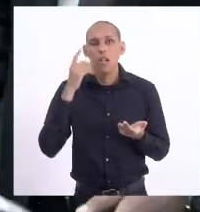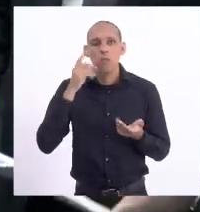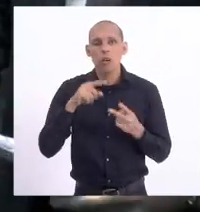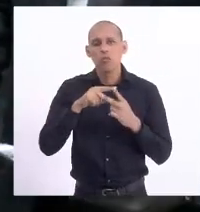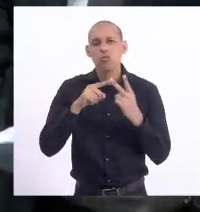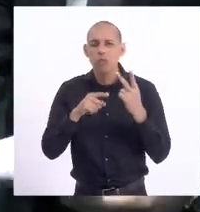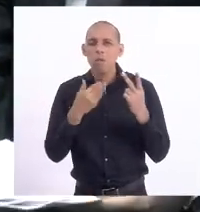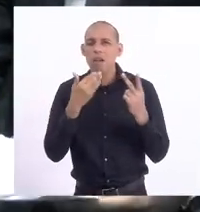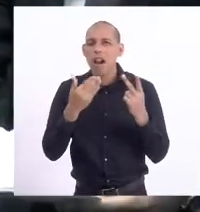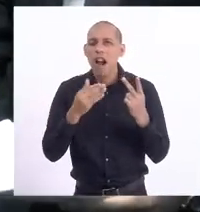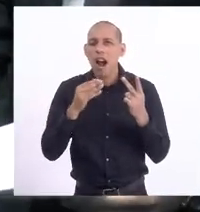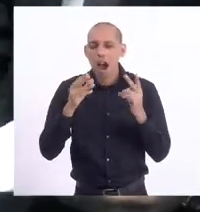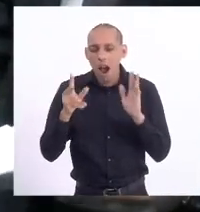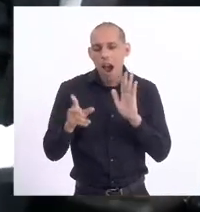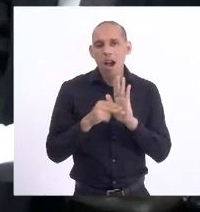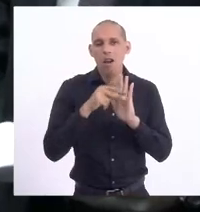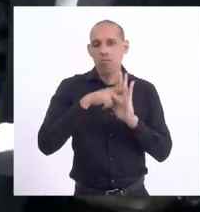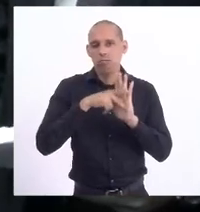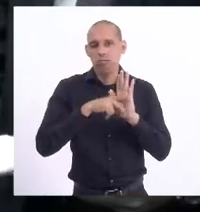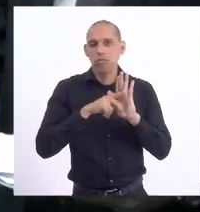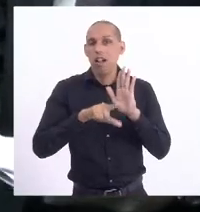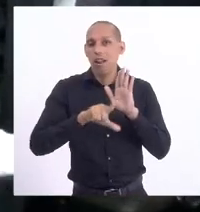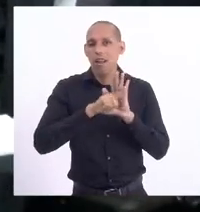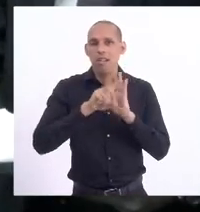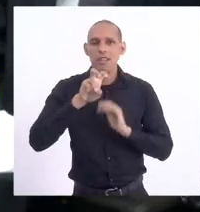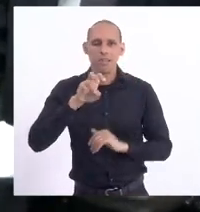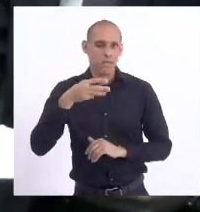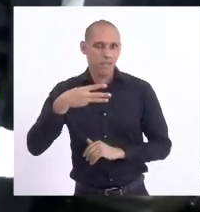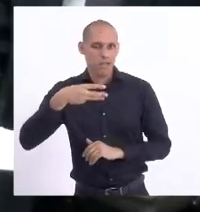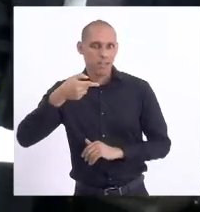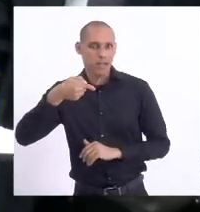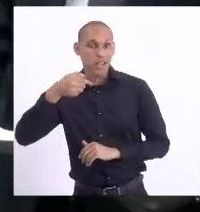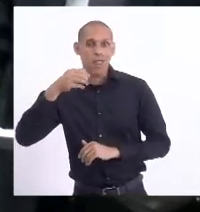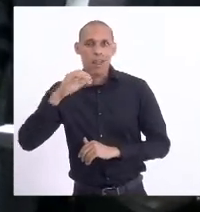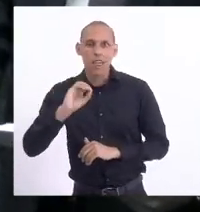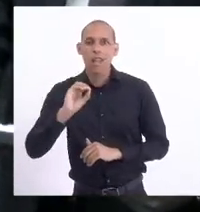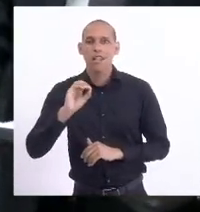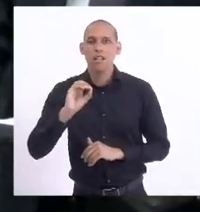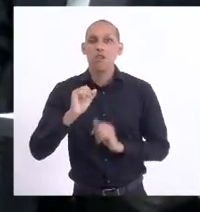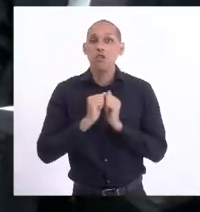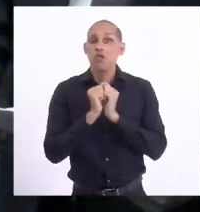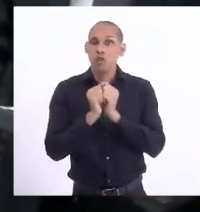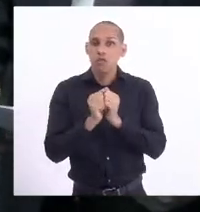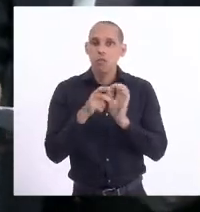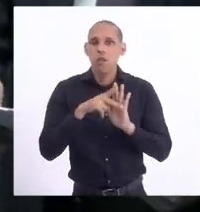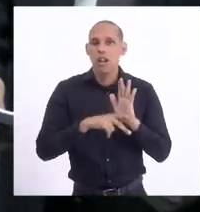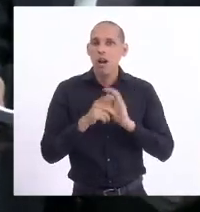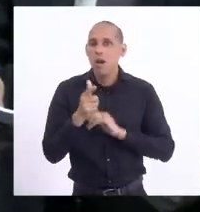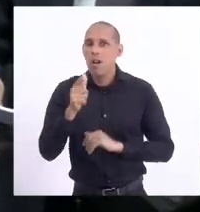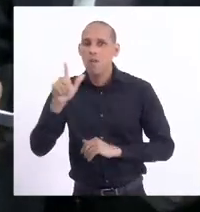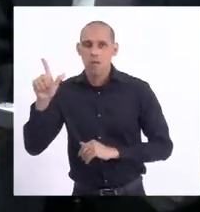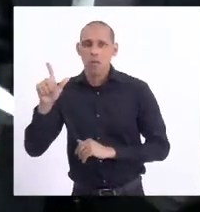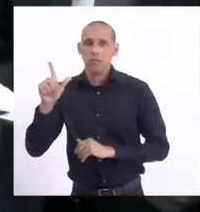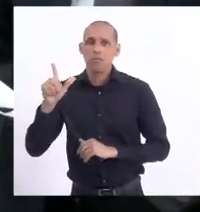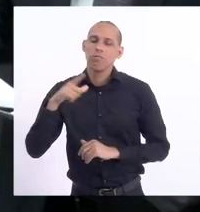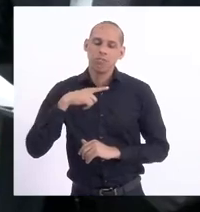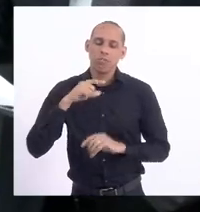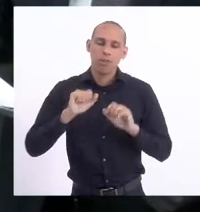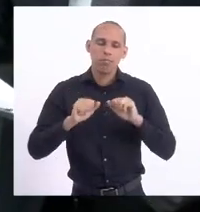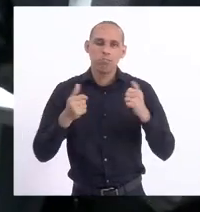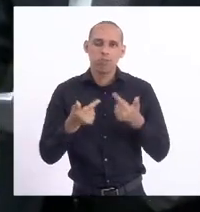para anexar o nosso projeto de lei 5370 a seus projetos que tramitam na